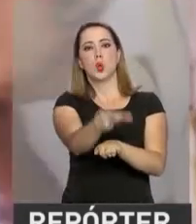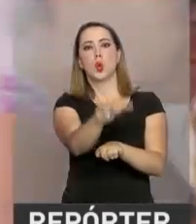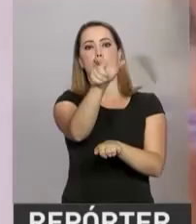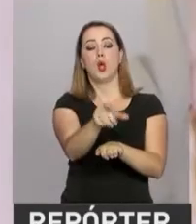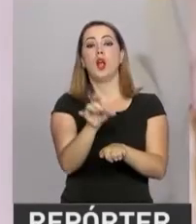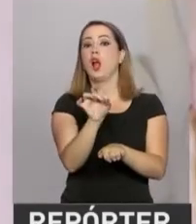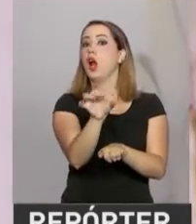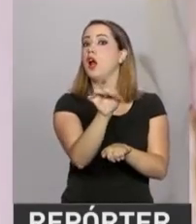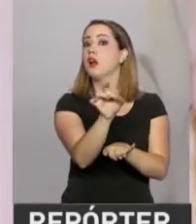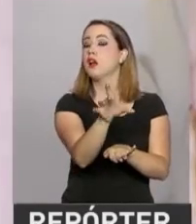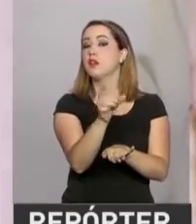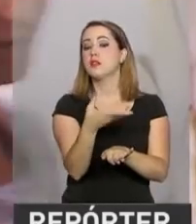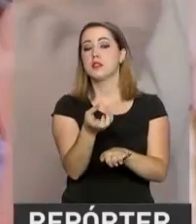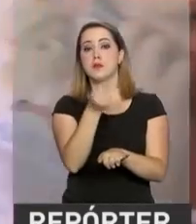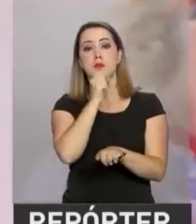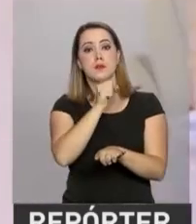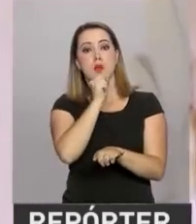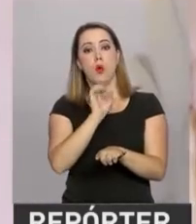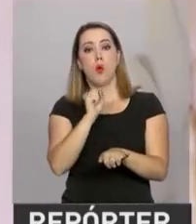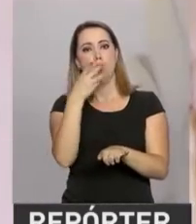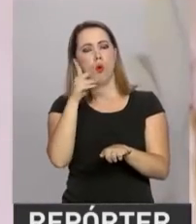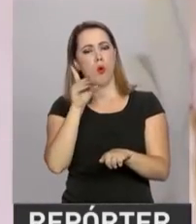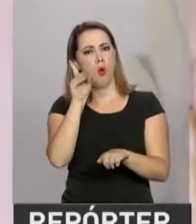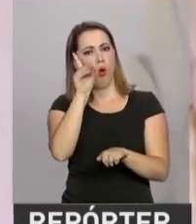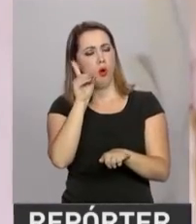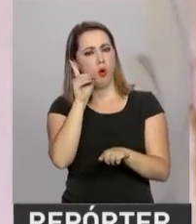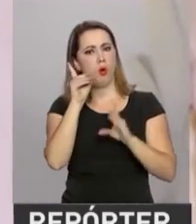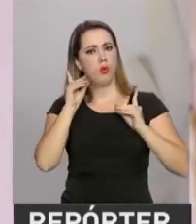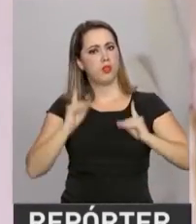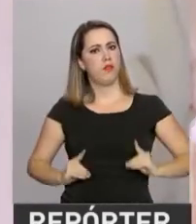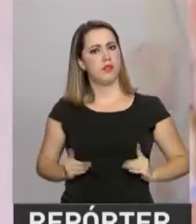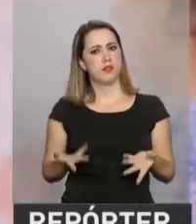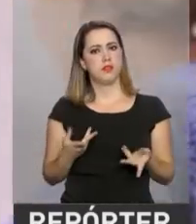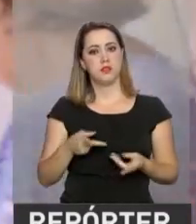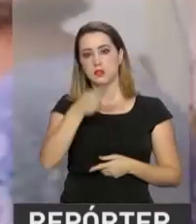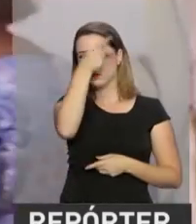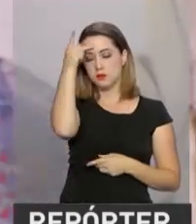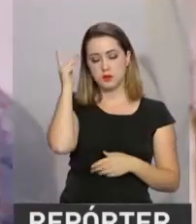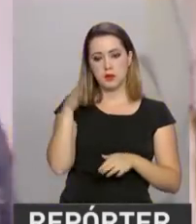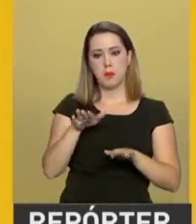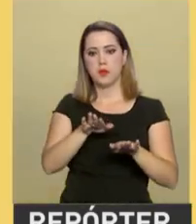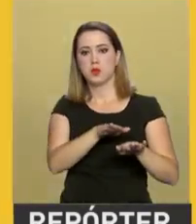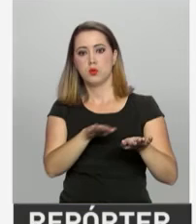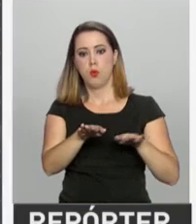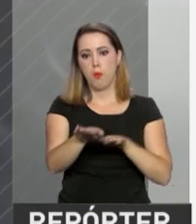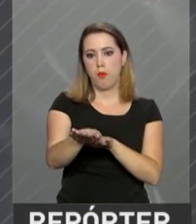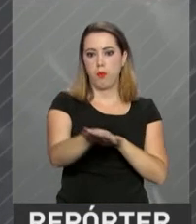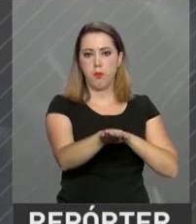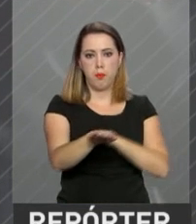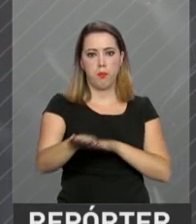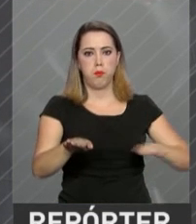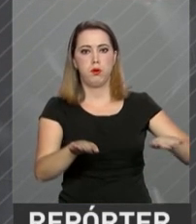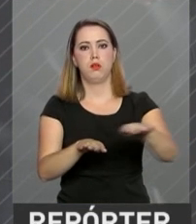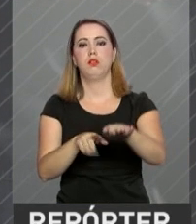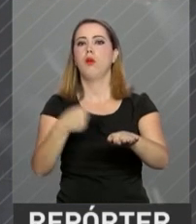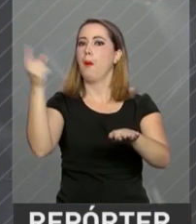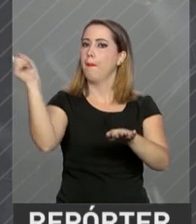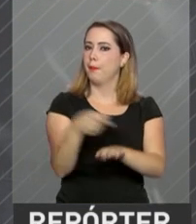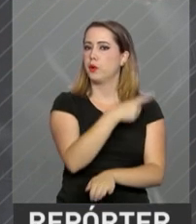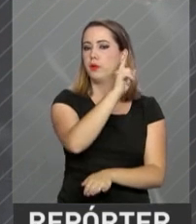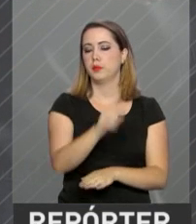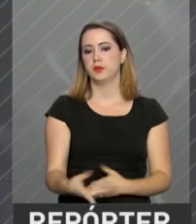deficiente. O que é mais comum é você ver uma pessoa fazendo uma ultrapassagem no local proibido. Corrupção, do latim